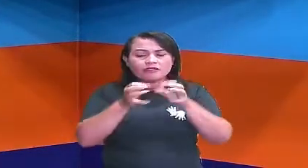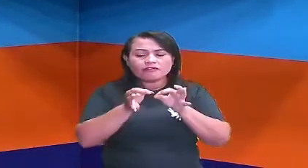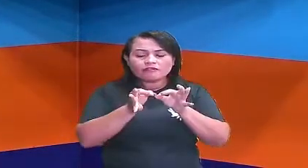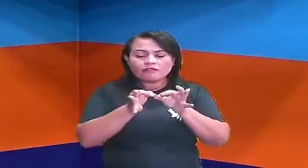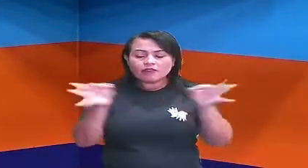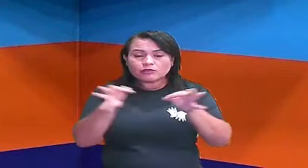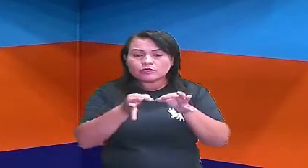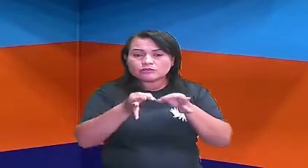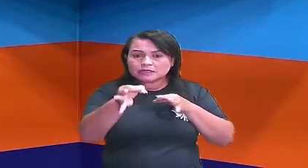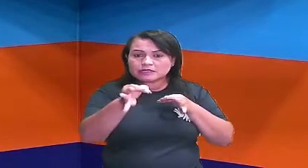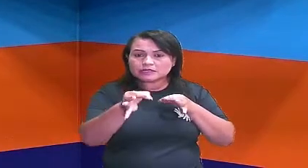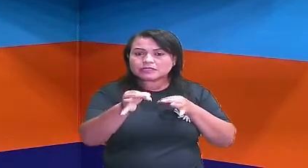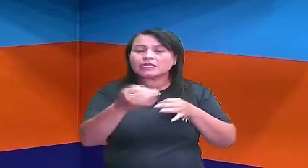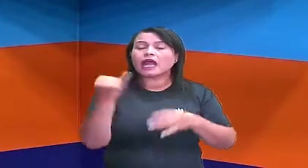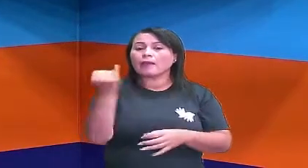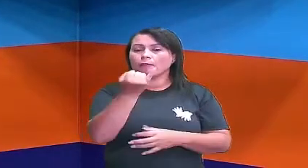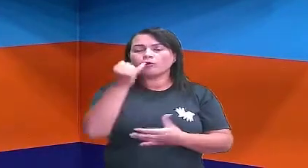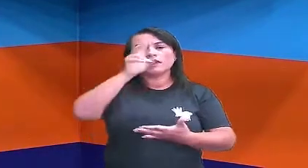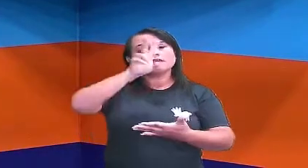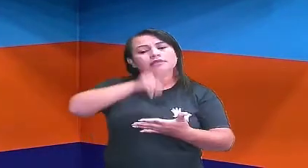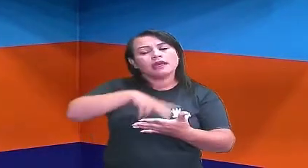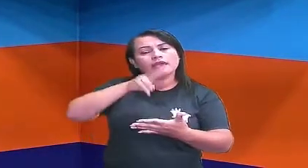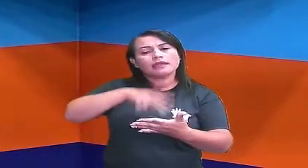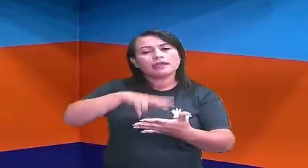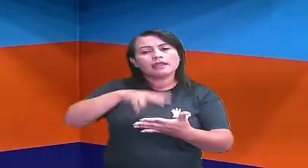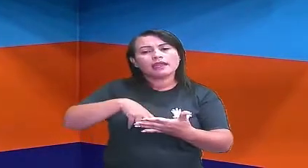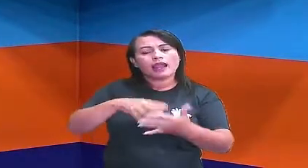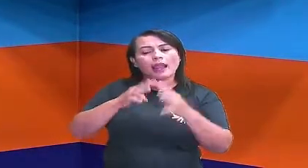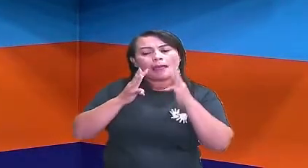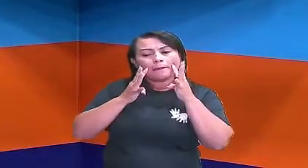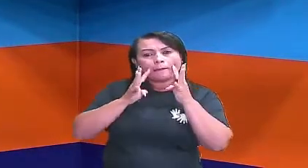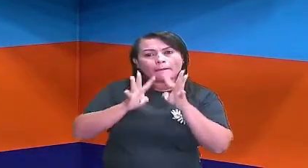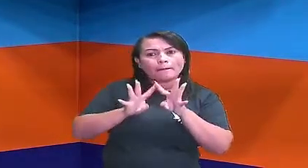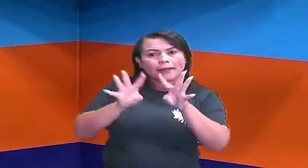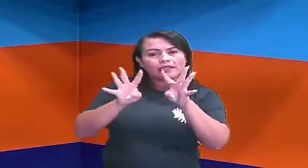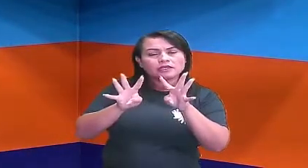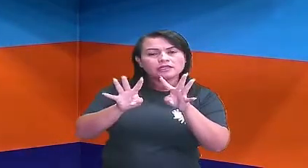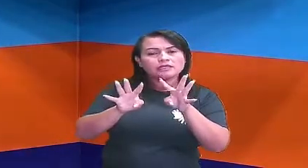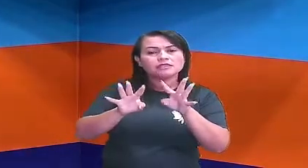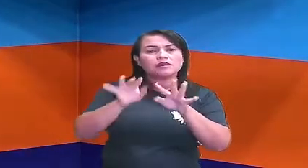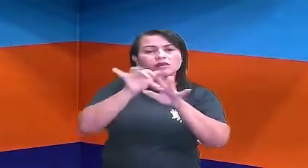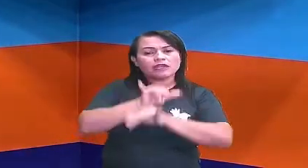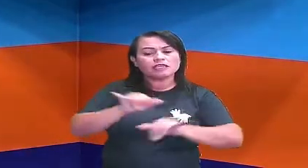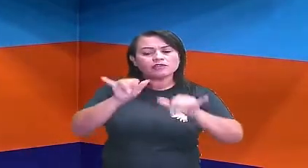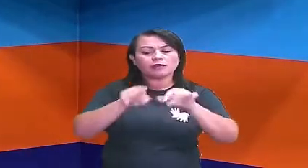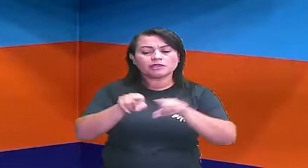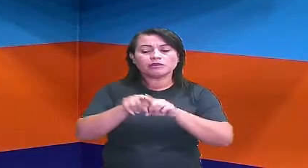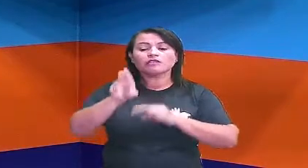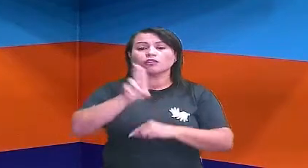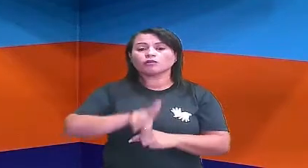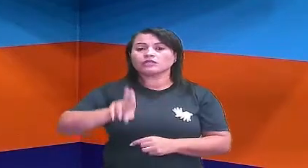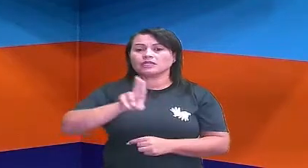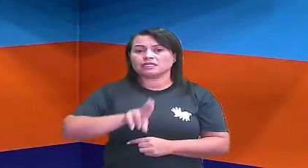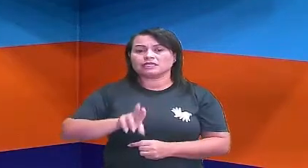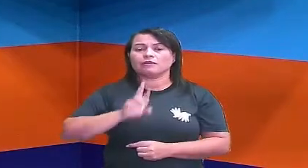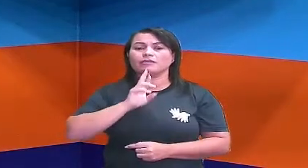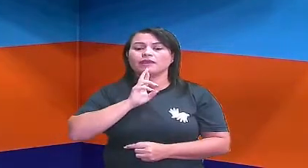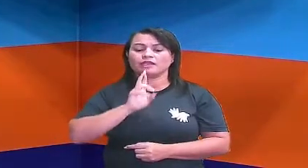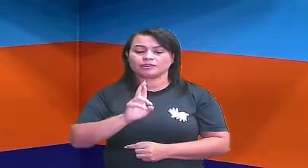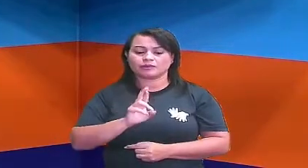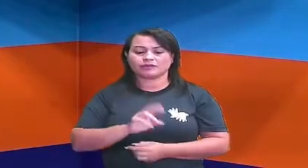que leia o problema com atenção, preste muita atenção nas informações e no que vocês vão utilizar para resolver o